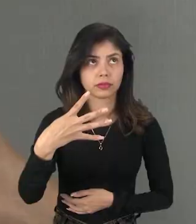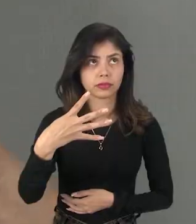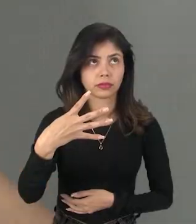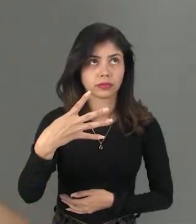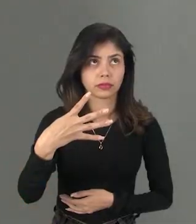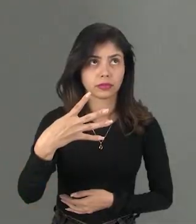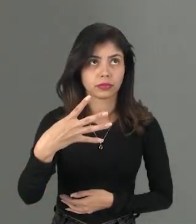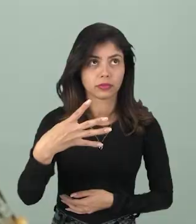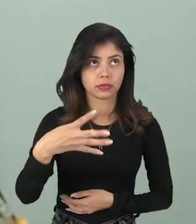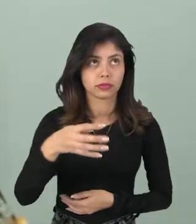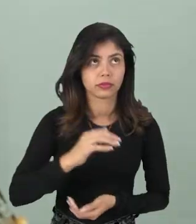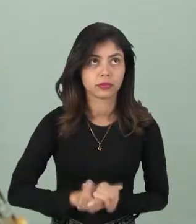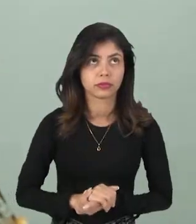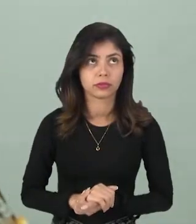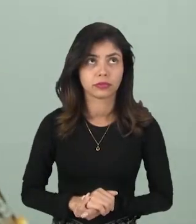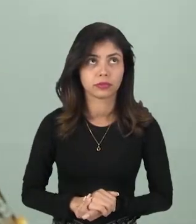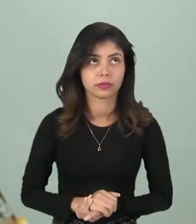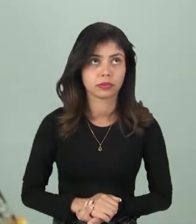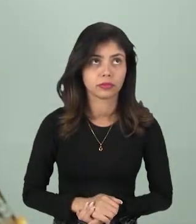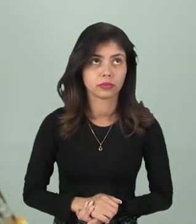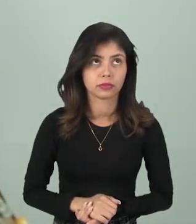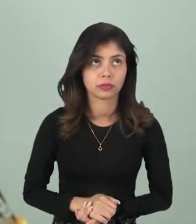três quatro